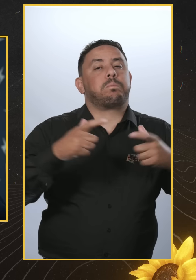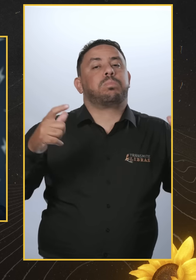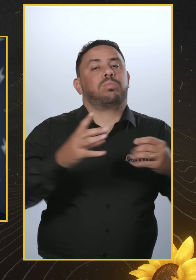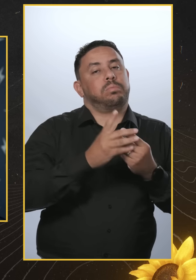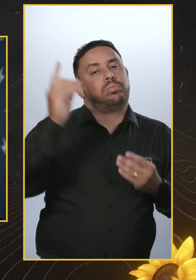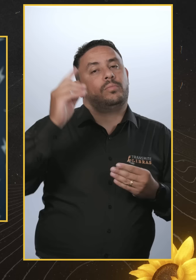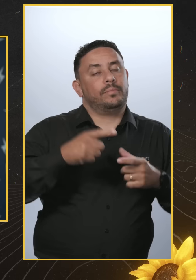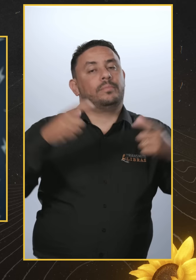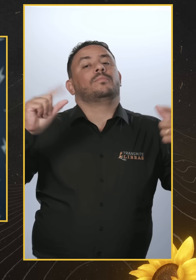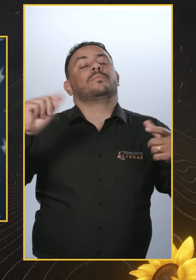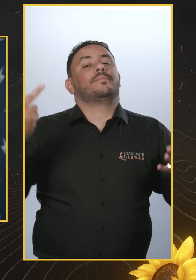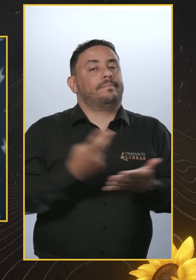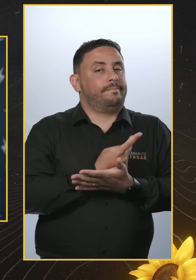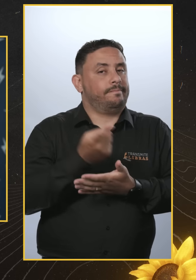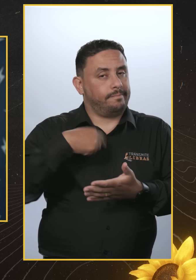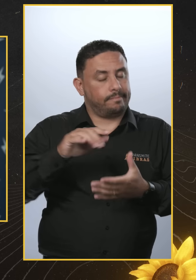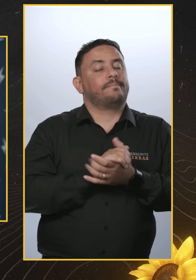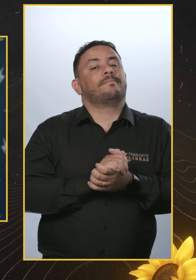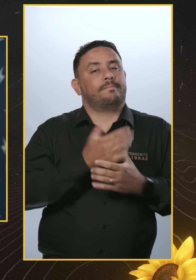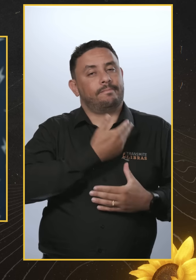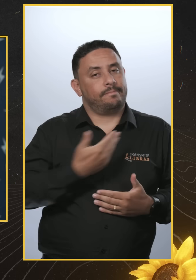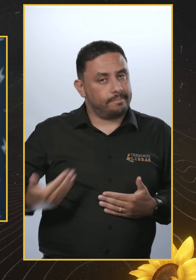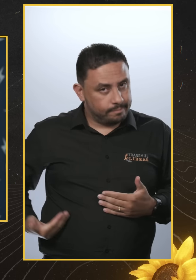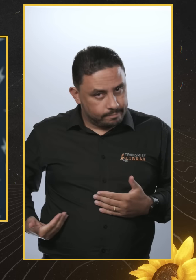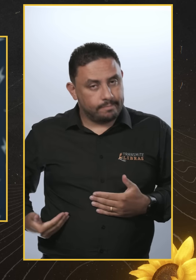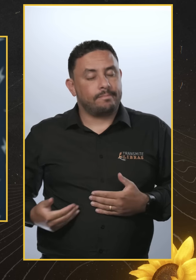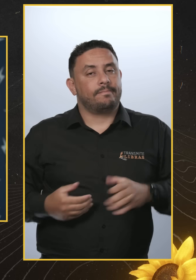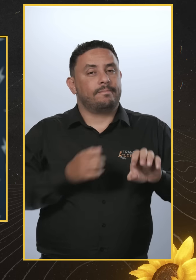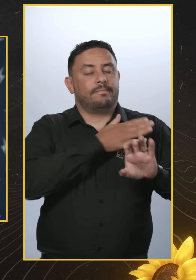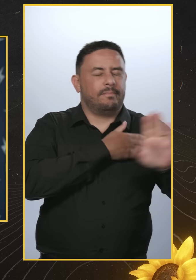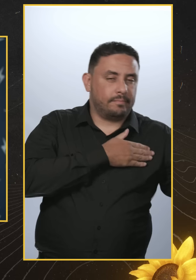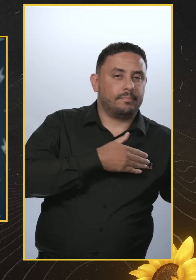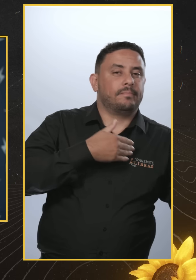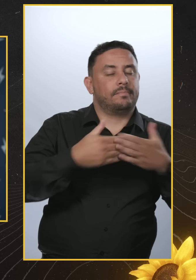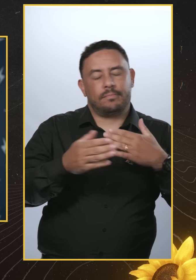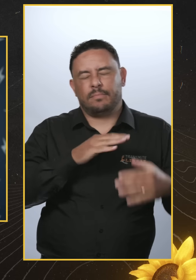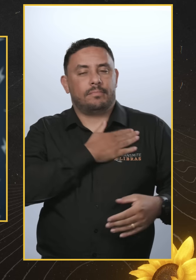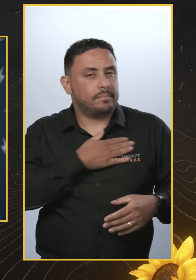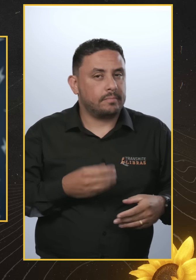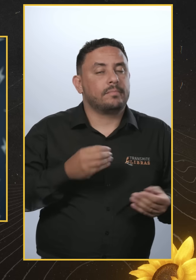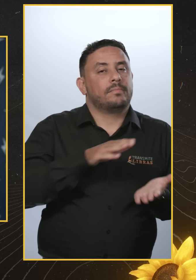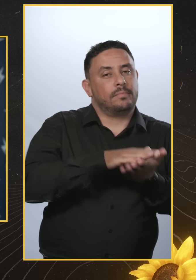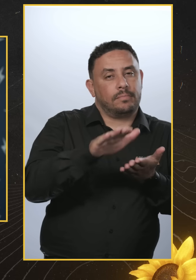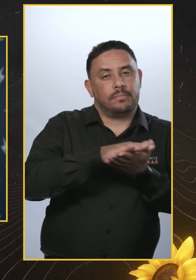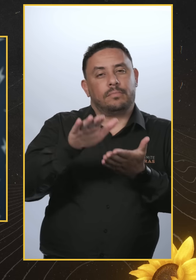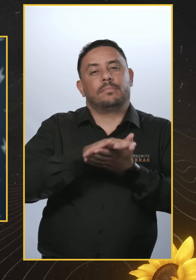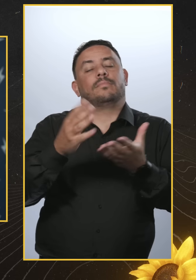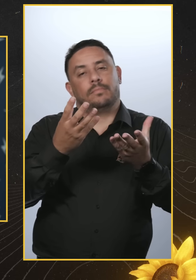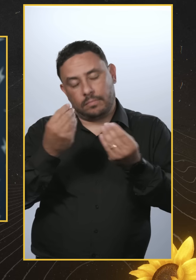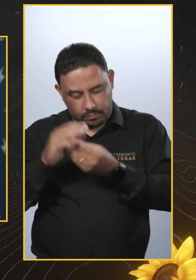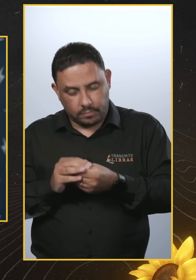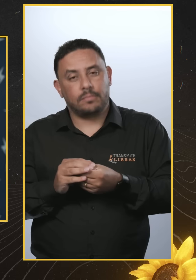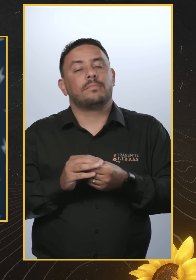aumentando que que vai acontecer com isso eles o governo de esquerda o Igor Independente se você gosta ou não é um governo que gasta muito dinheiro